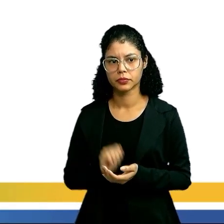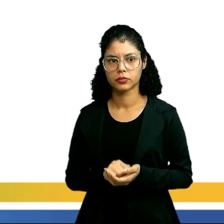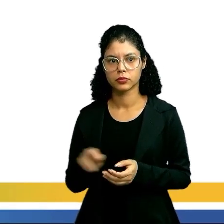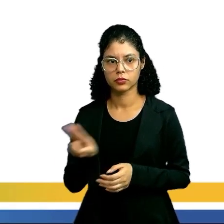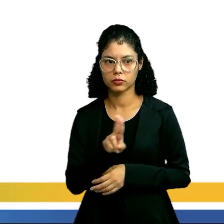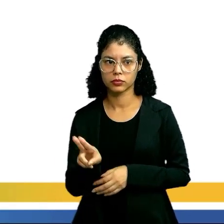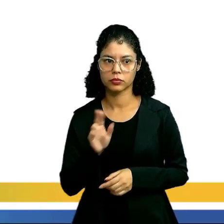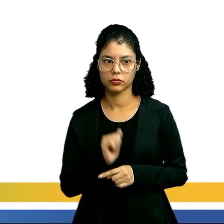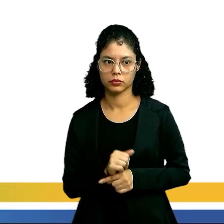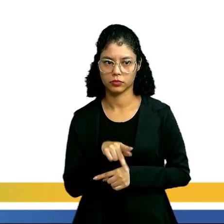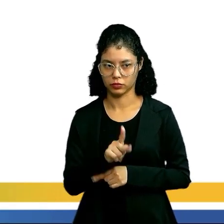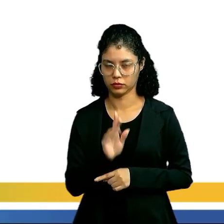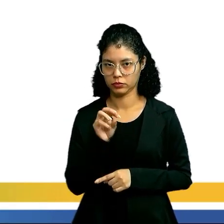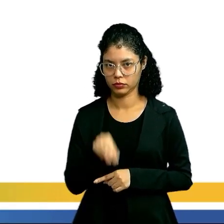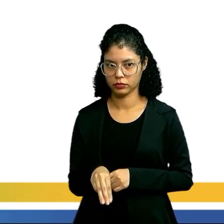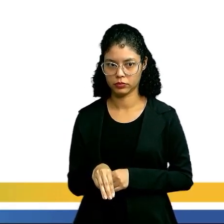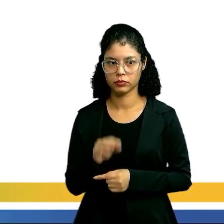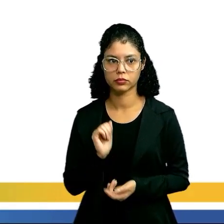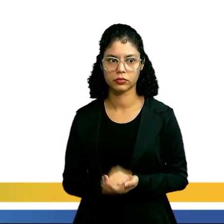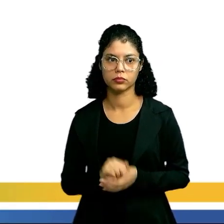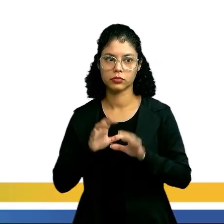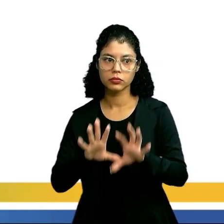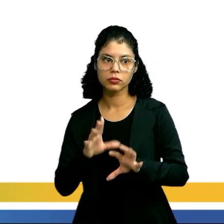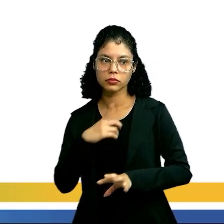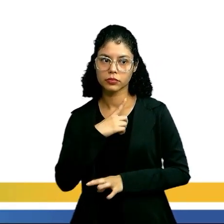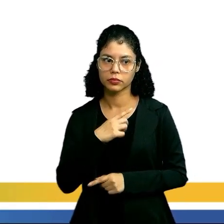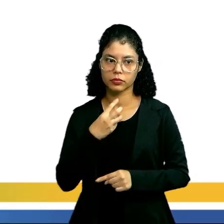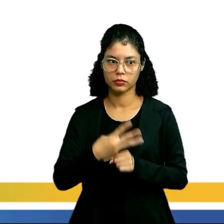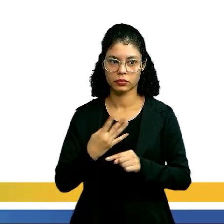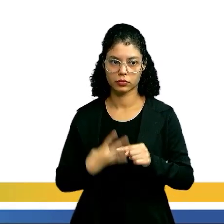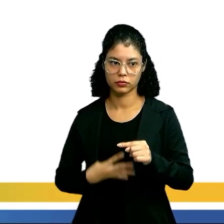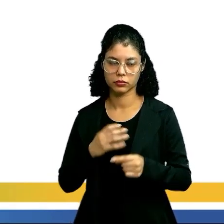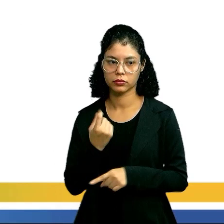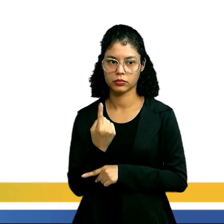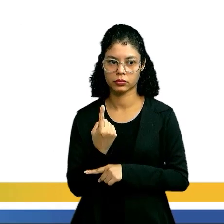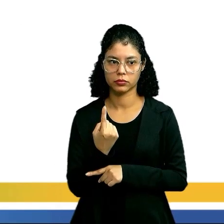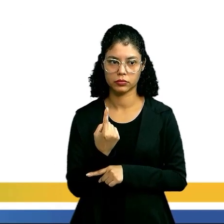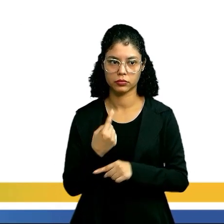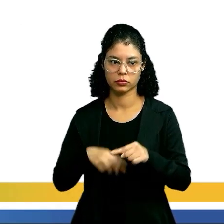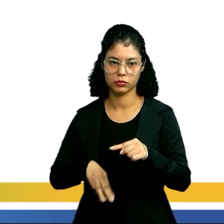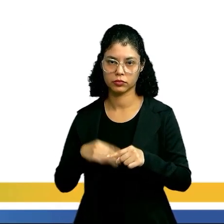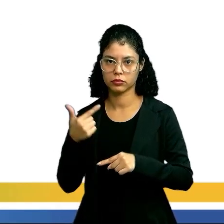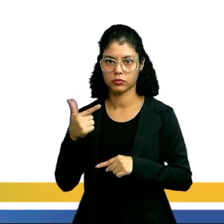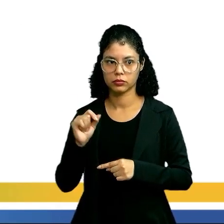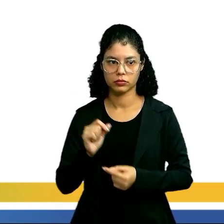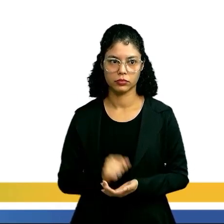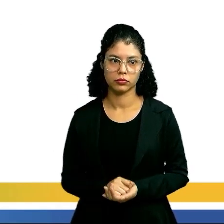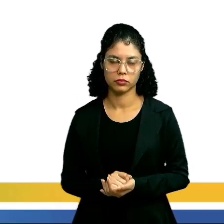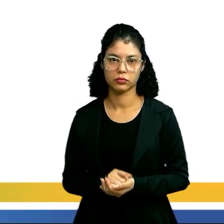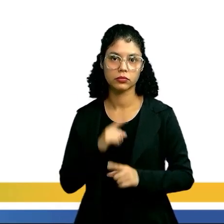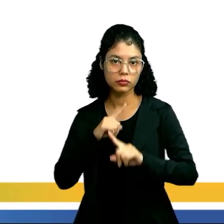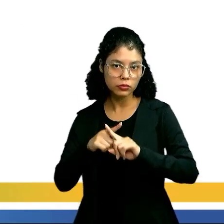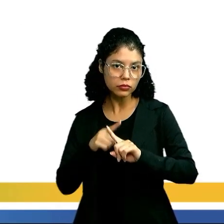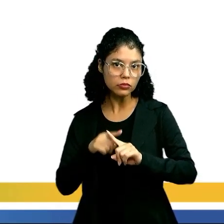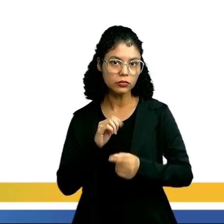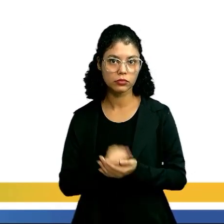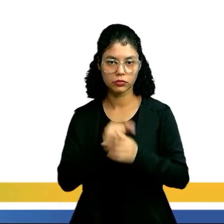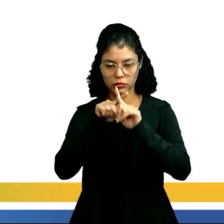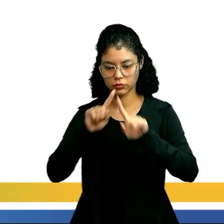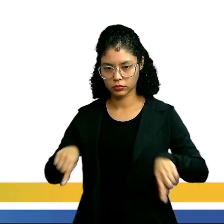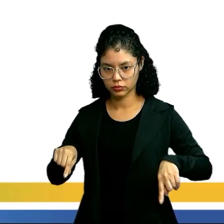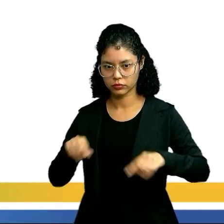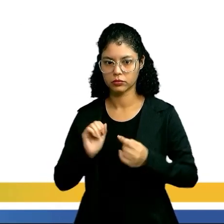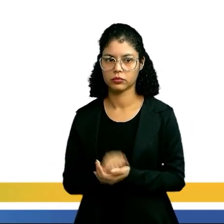vamos chamar E elevado a K de M. Assim teremos 3 quartos igual a 1 sobre M elevado a 20. Multiplica